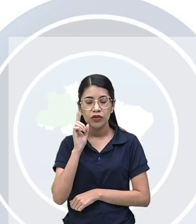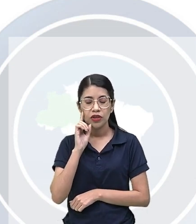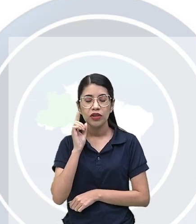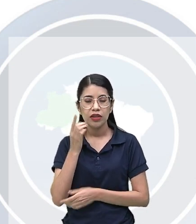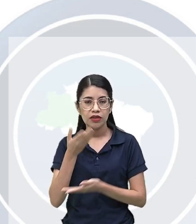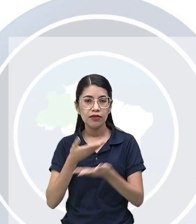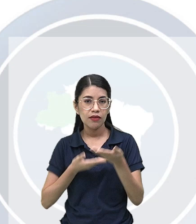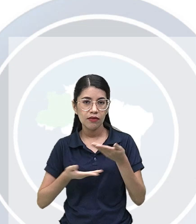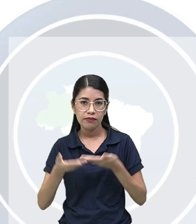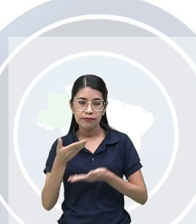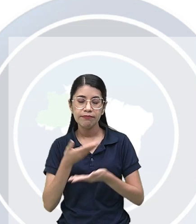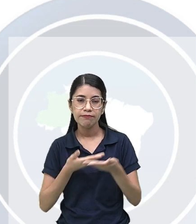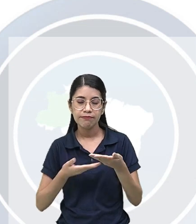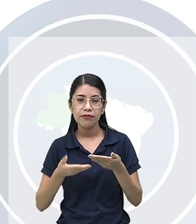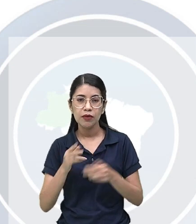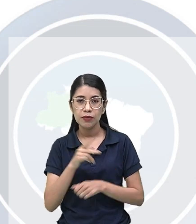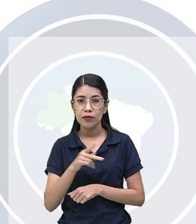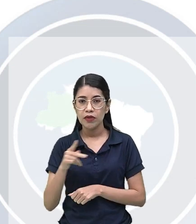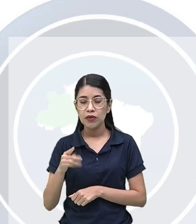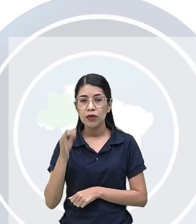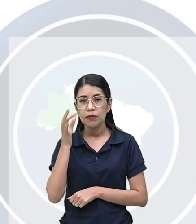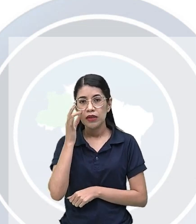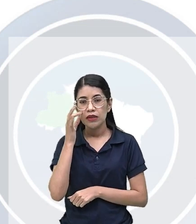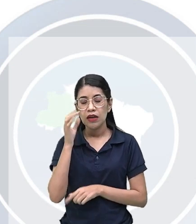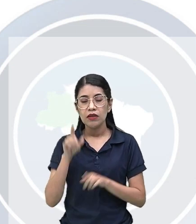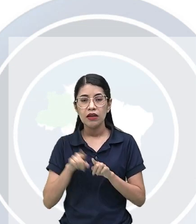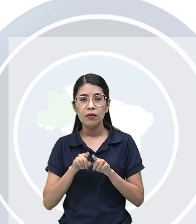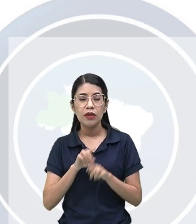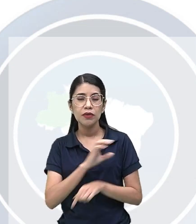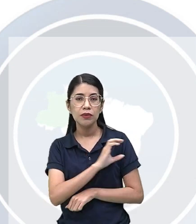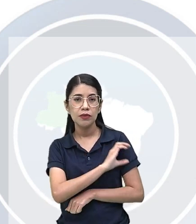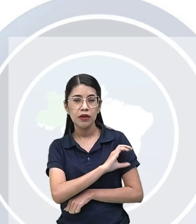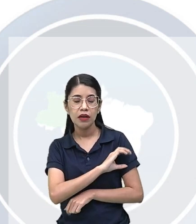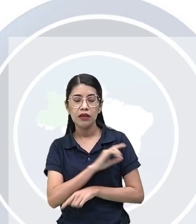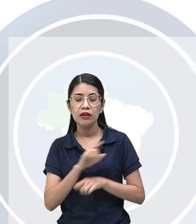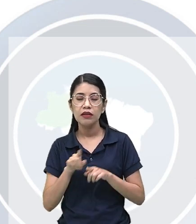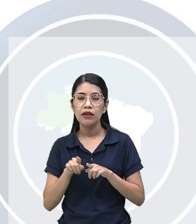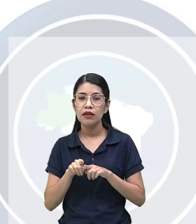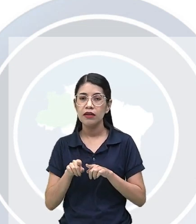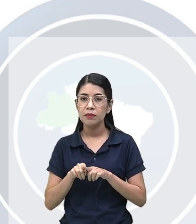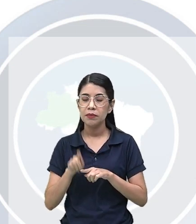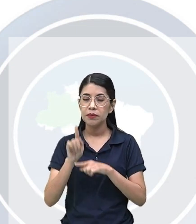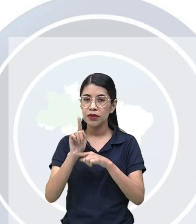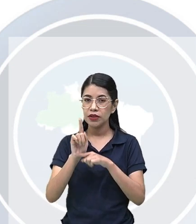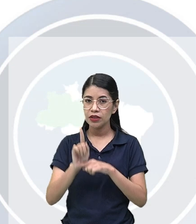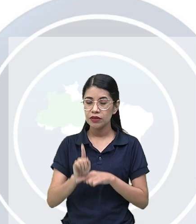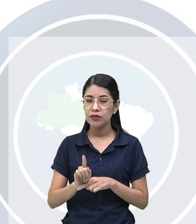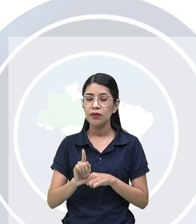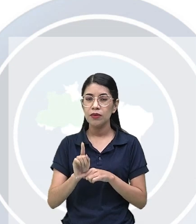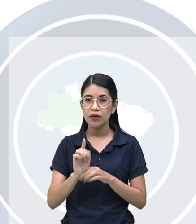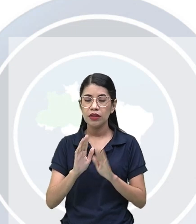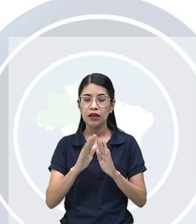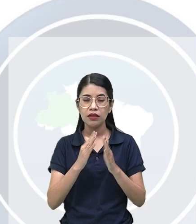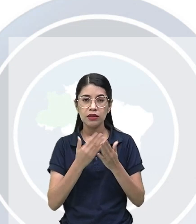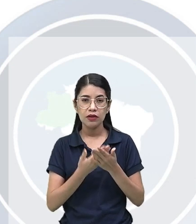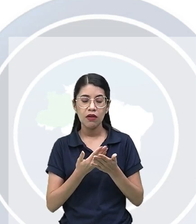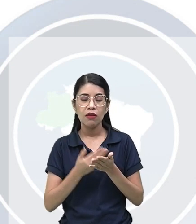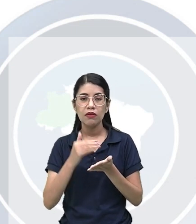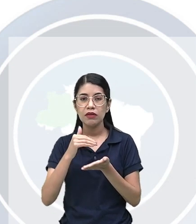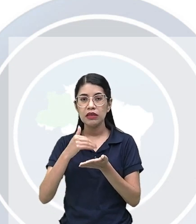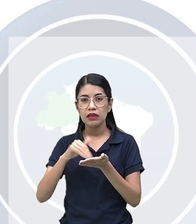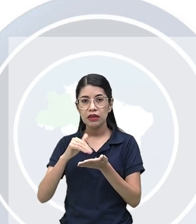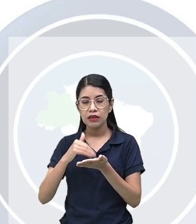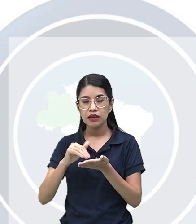falado, né, com os nossos professores, também coordenadores, os nossos gestores escolares também, secretários